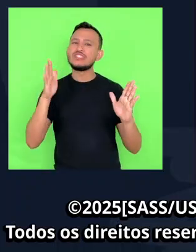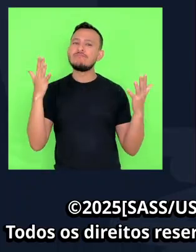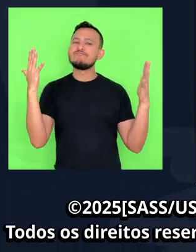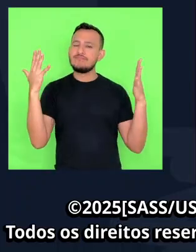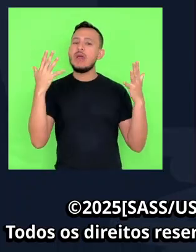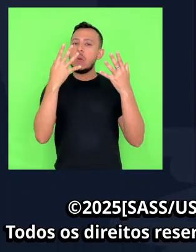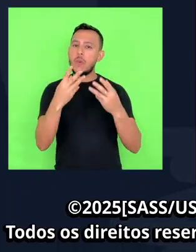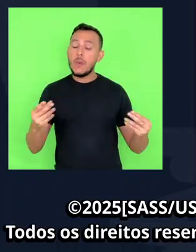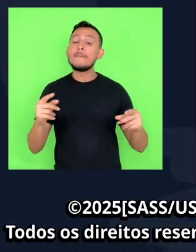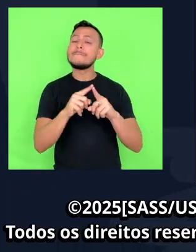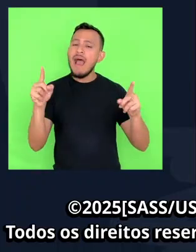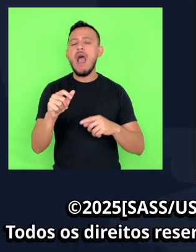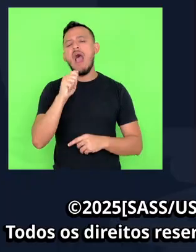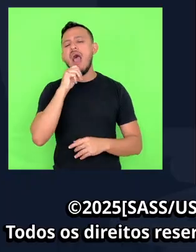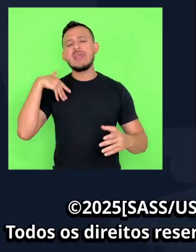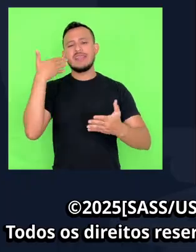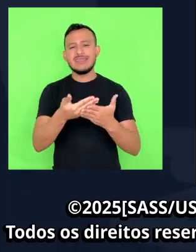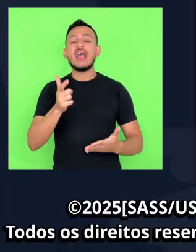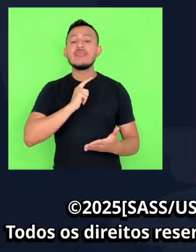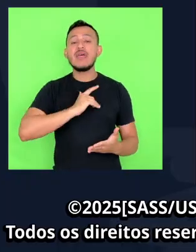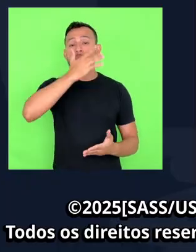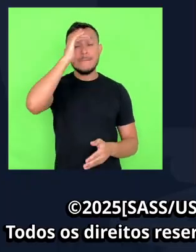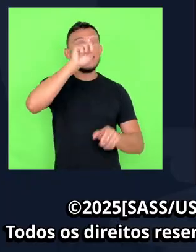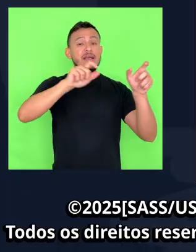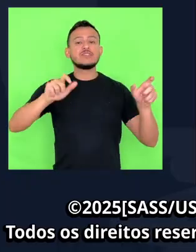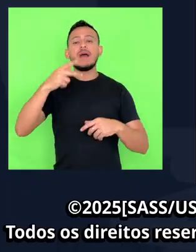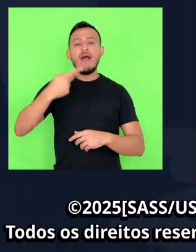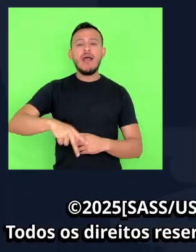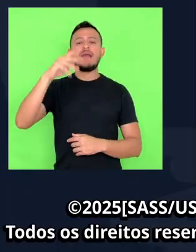comemorado, ainda há um contingente de brasileiros